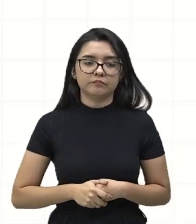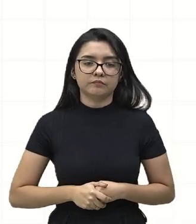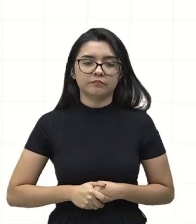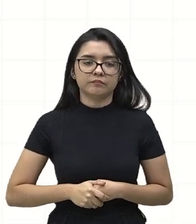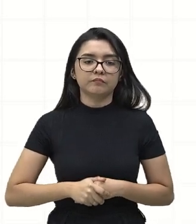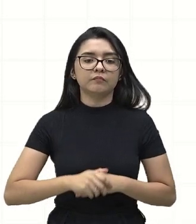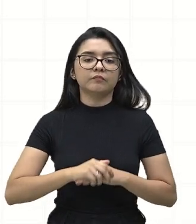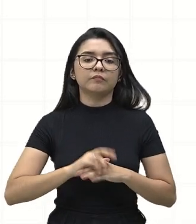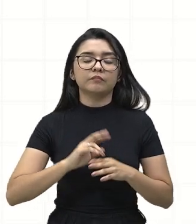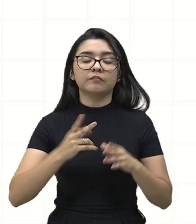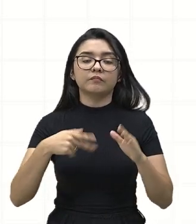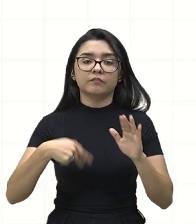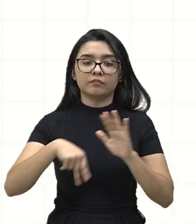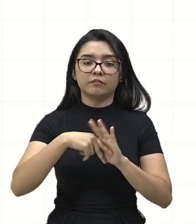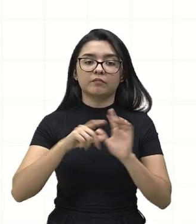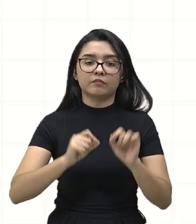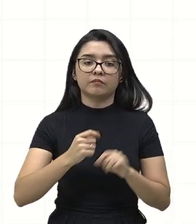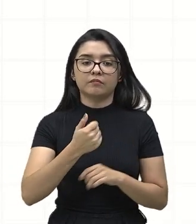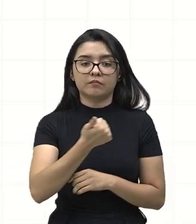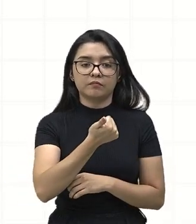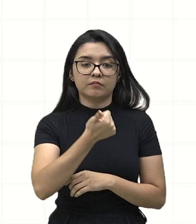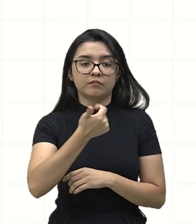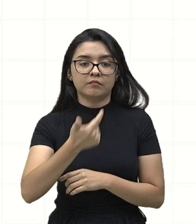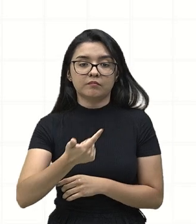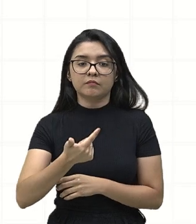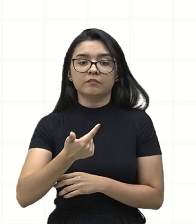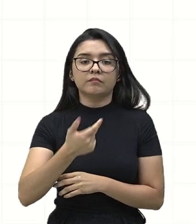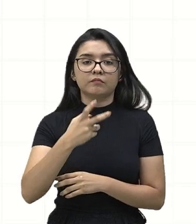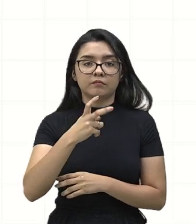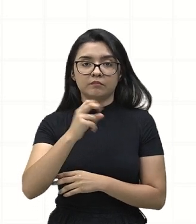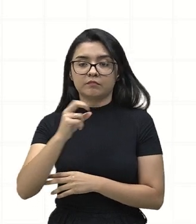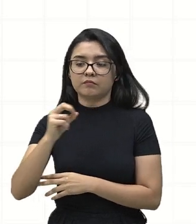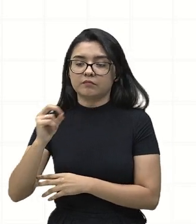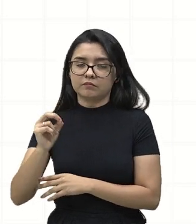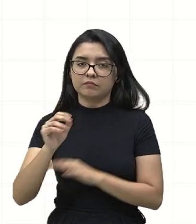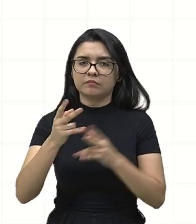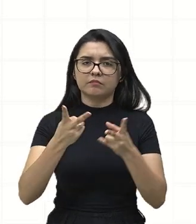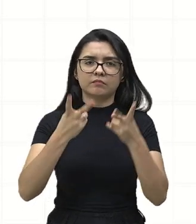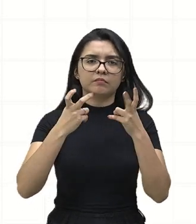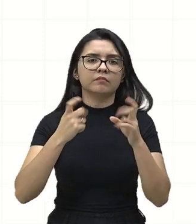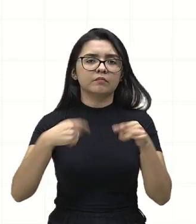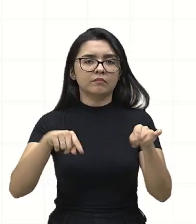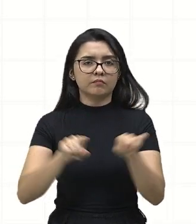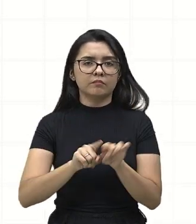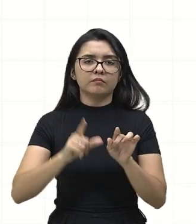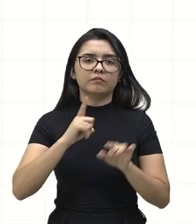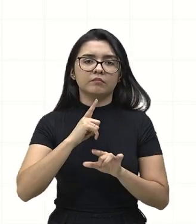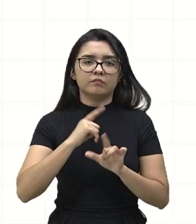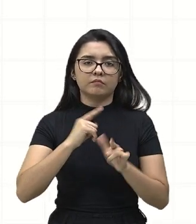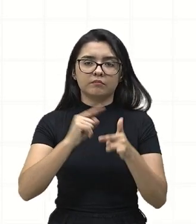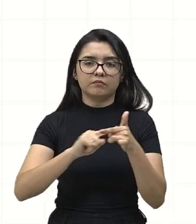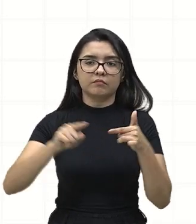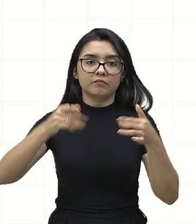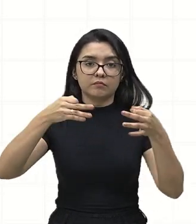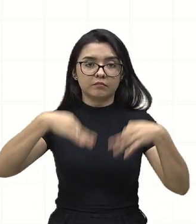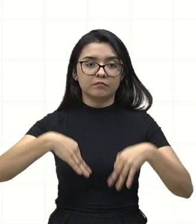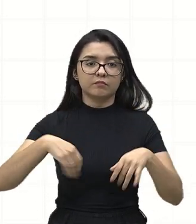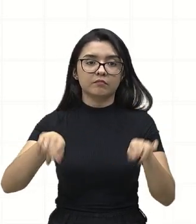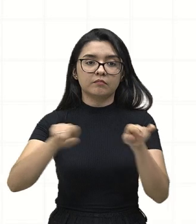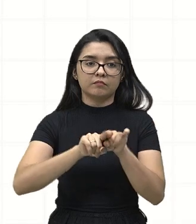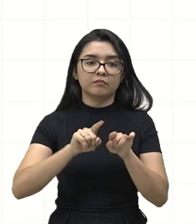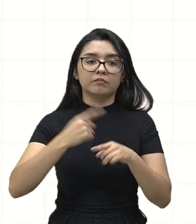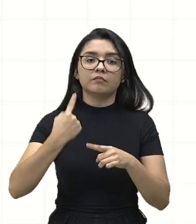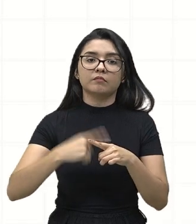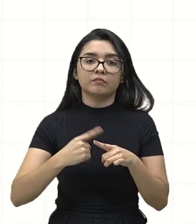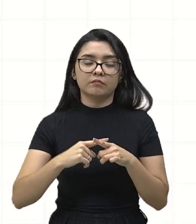a 12.500 exatamente. Então, vejam também que nós temos uma divisão exata por 8. Por